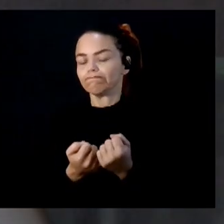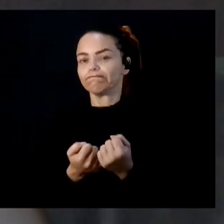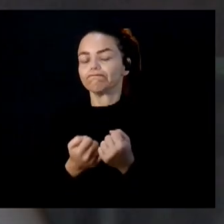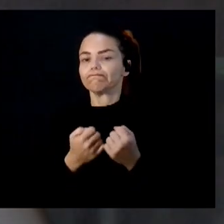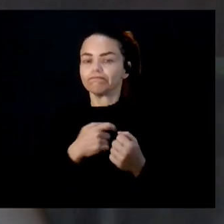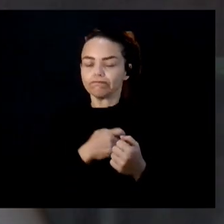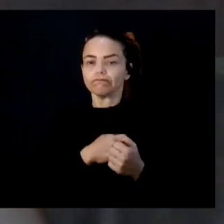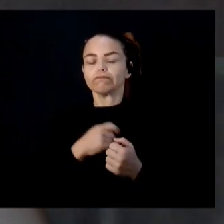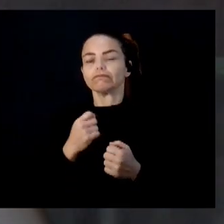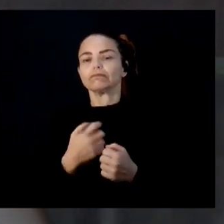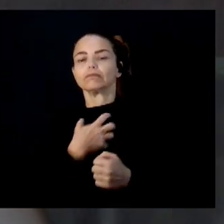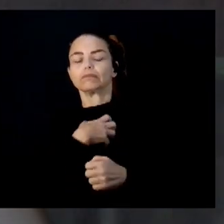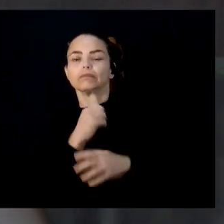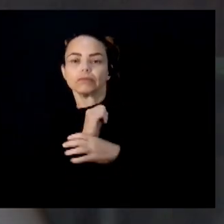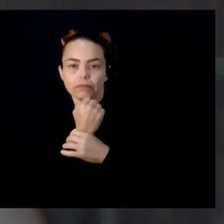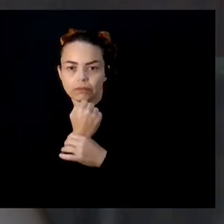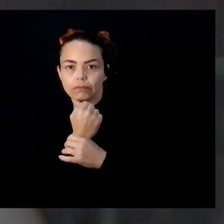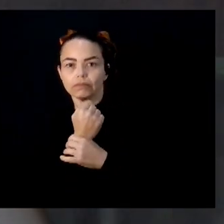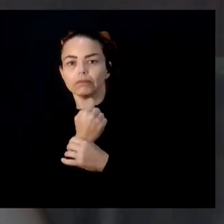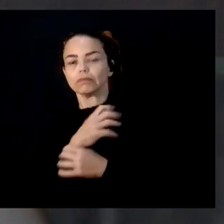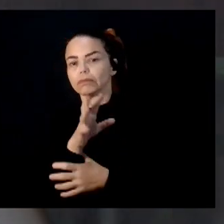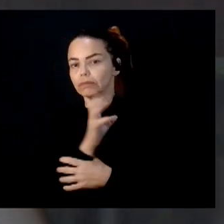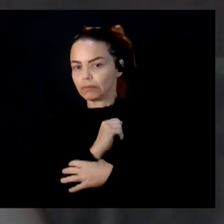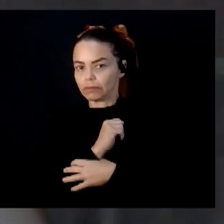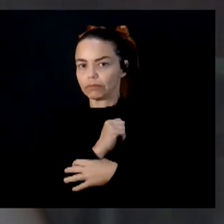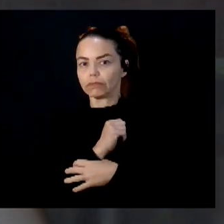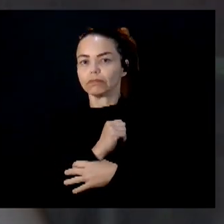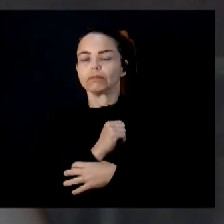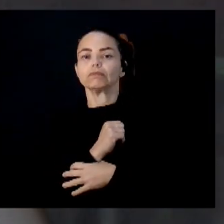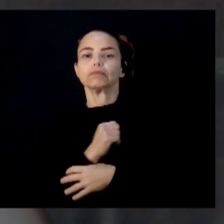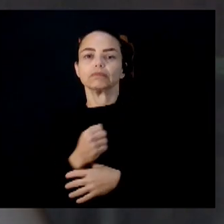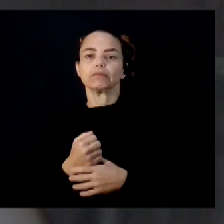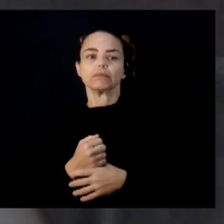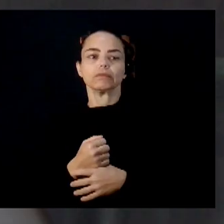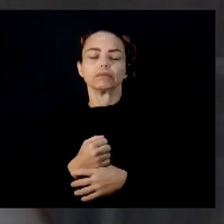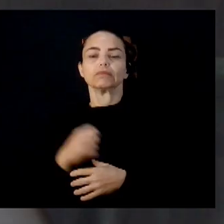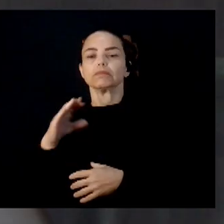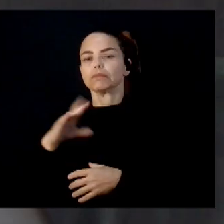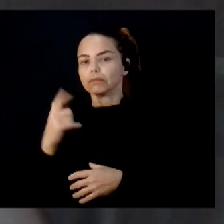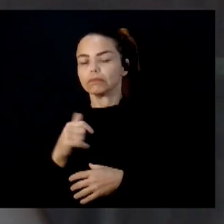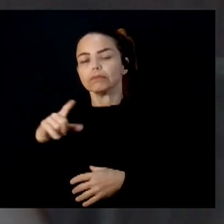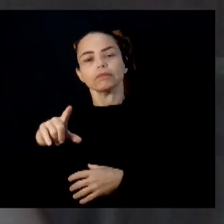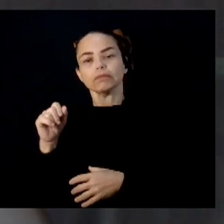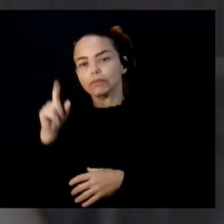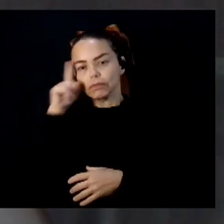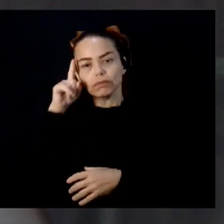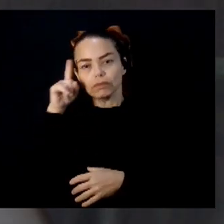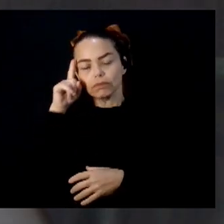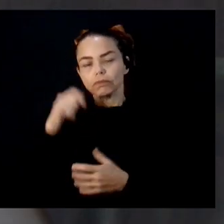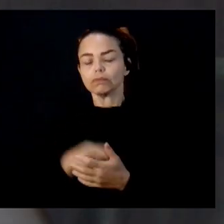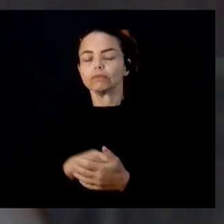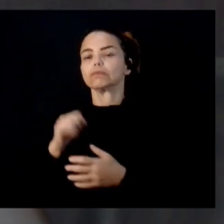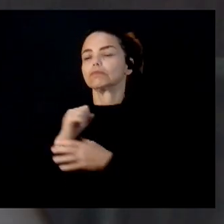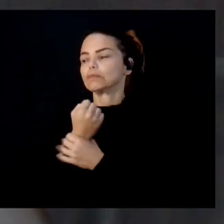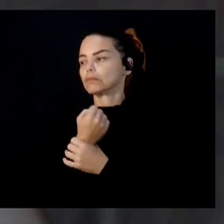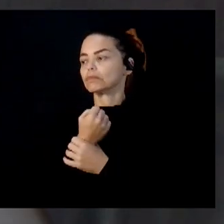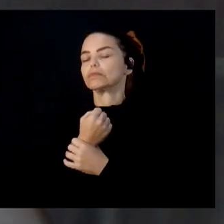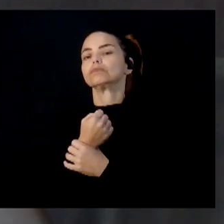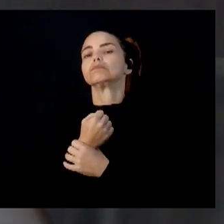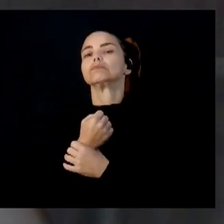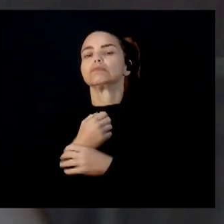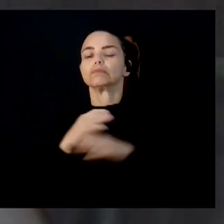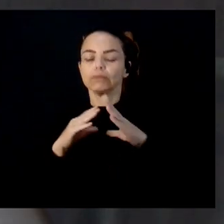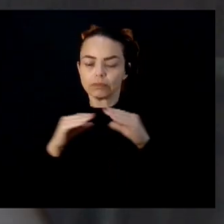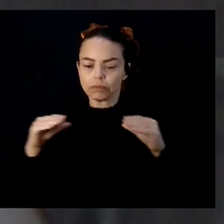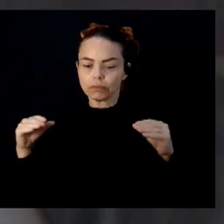de segurança, que é o que o amor nos dá muito, claro que é uma escolha diária, esse senso de segurança gera um conforto, eu